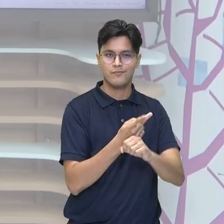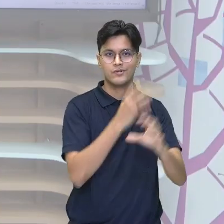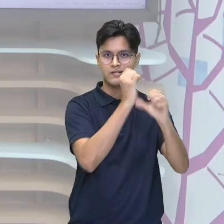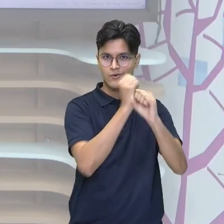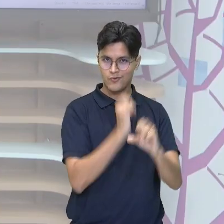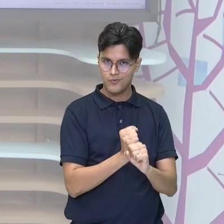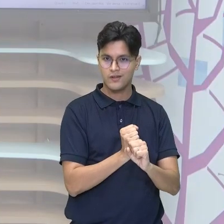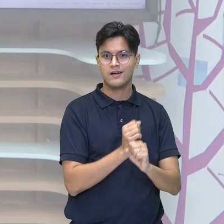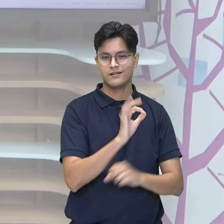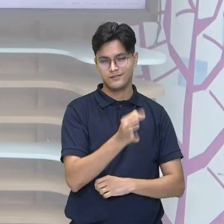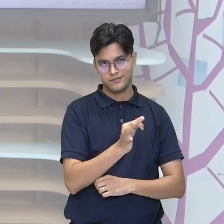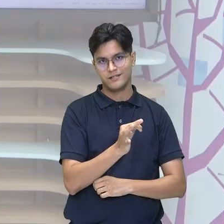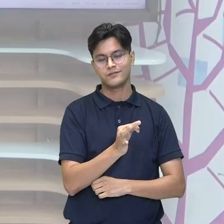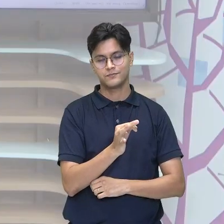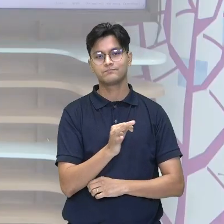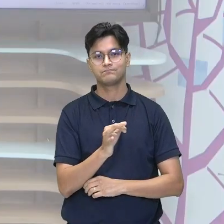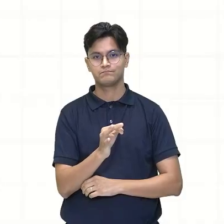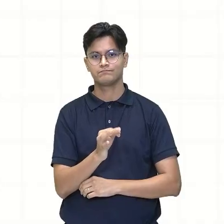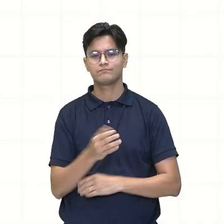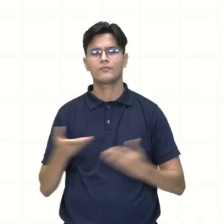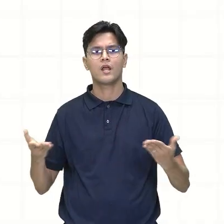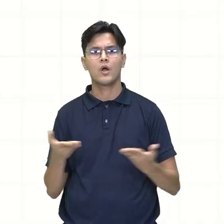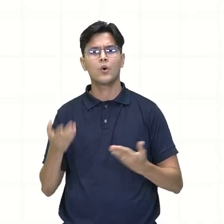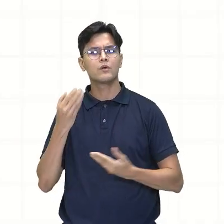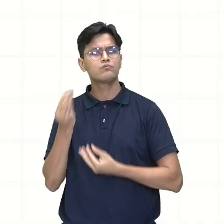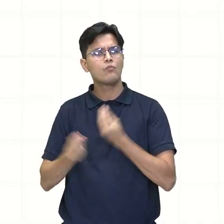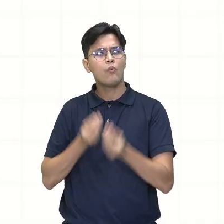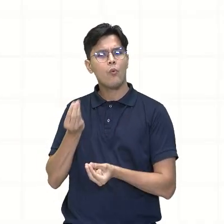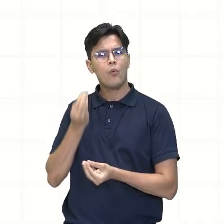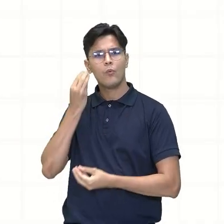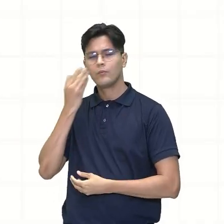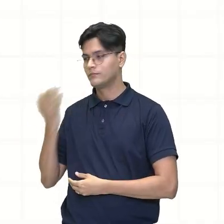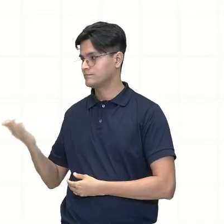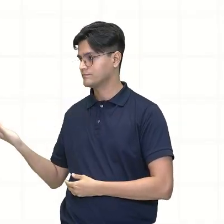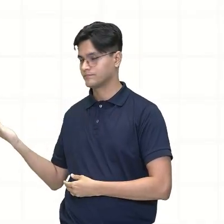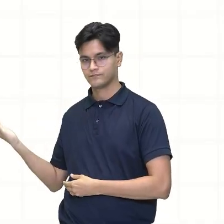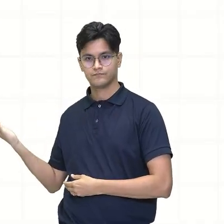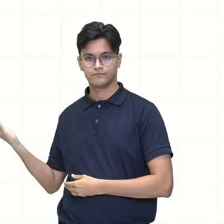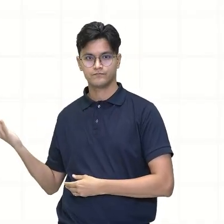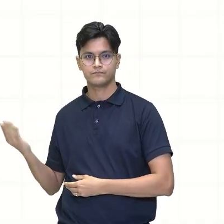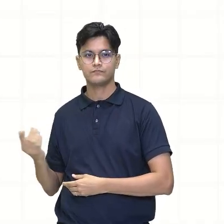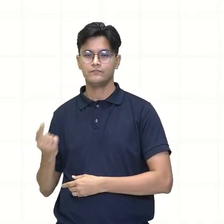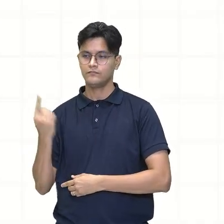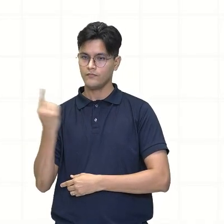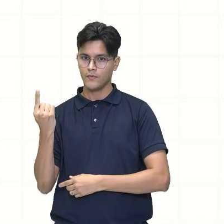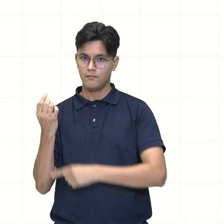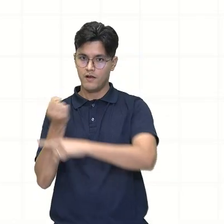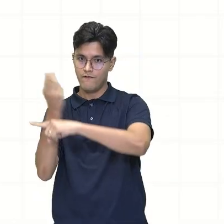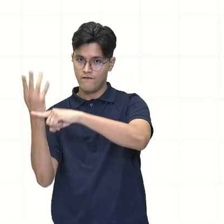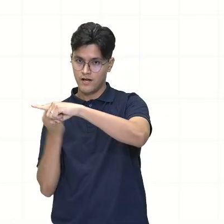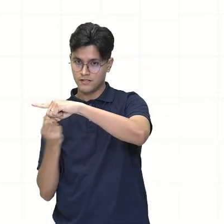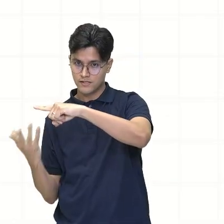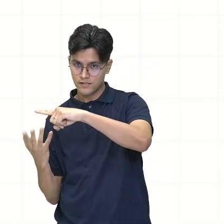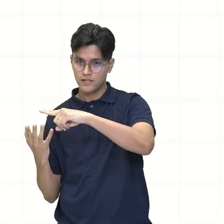aqui as nossas operações. Olha só, a primeira fração está somando com a segunda e subtraindo da